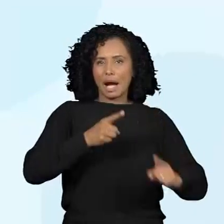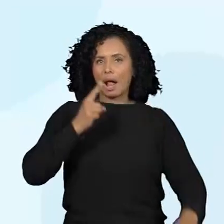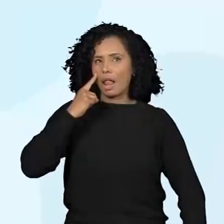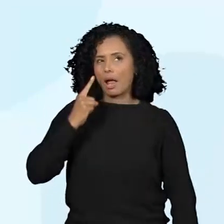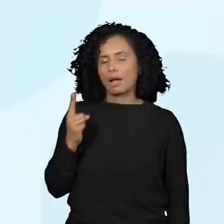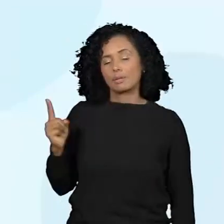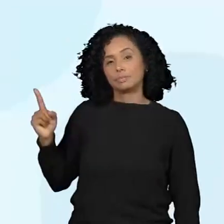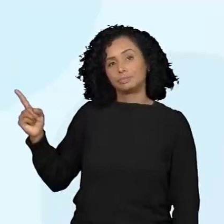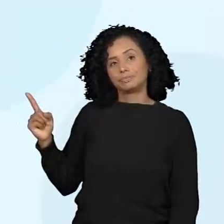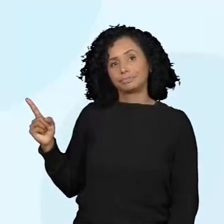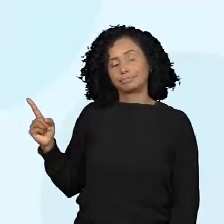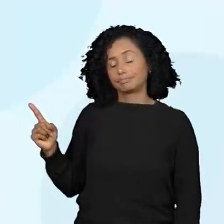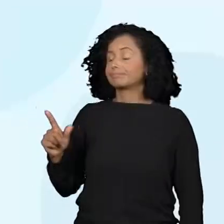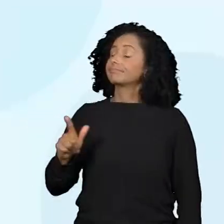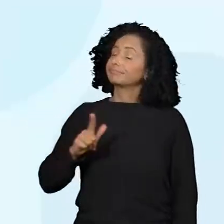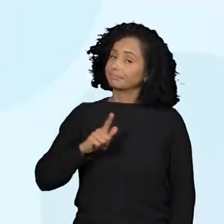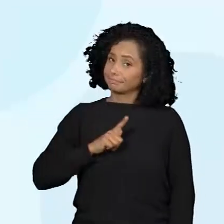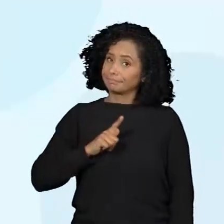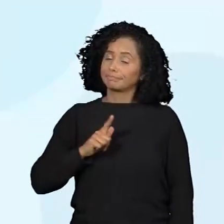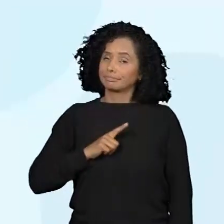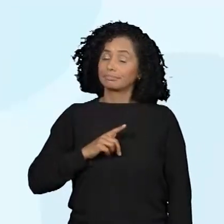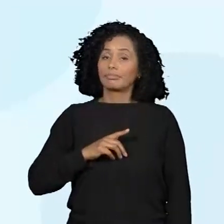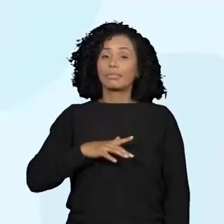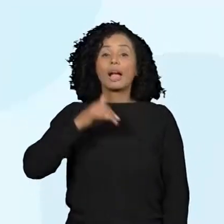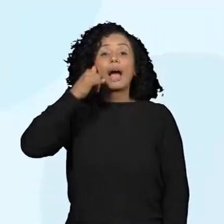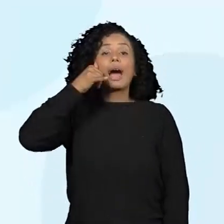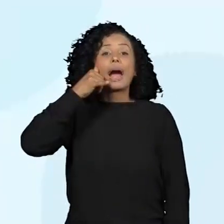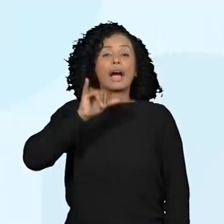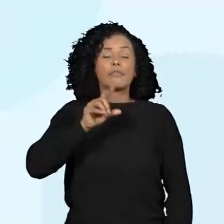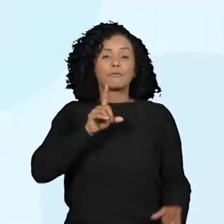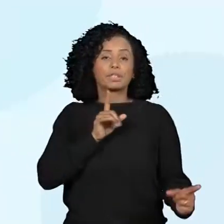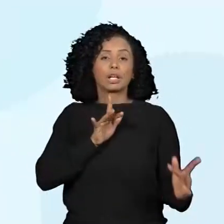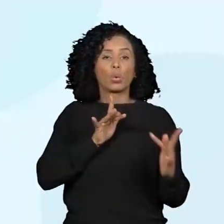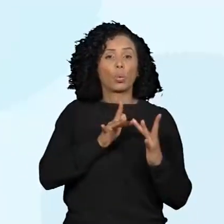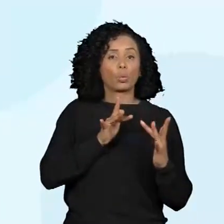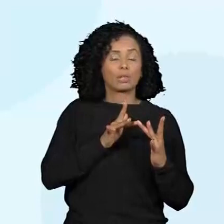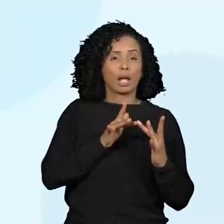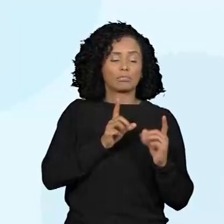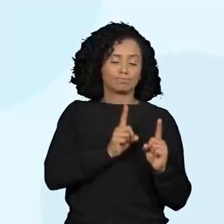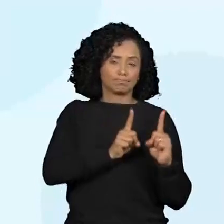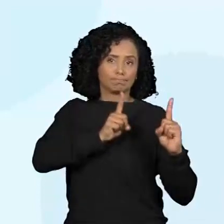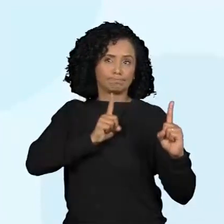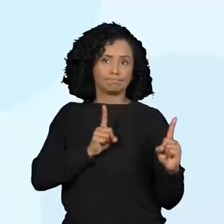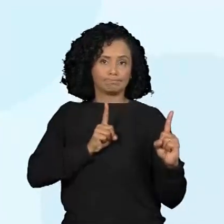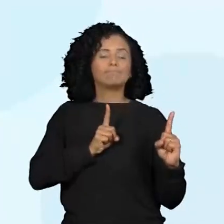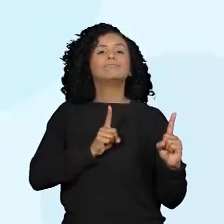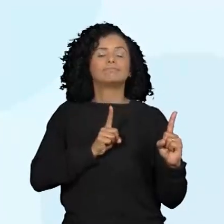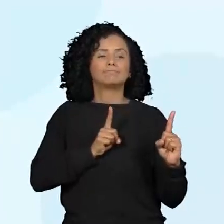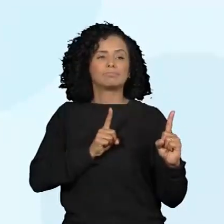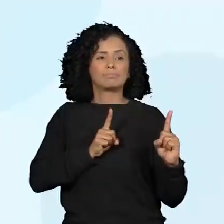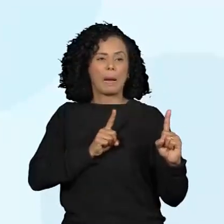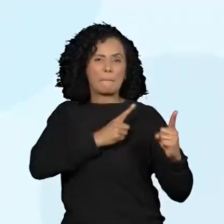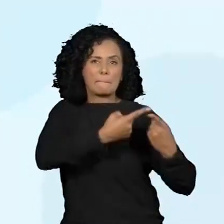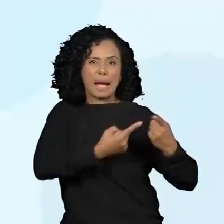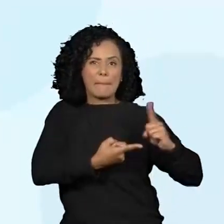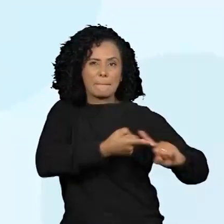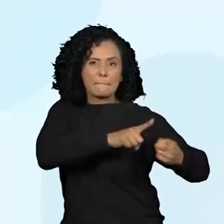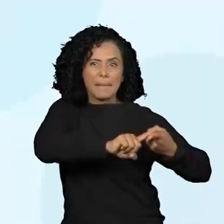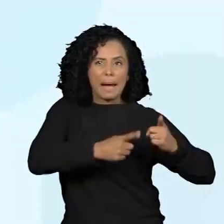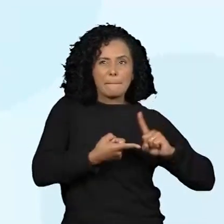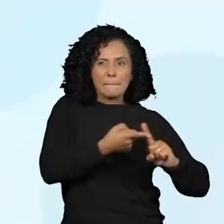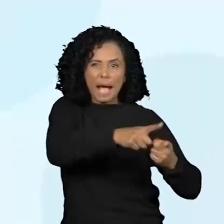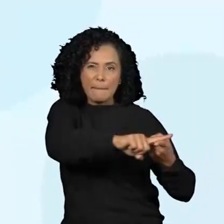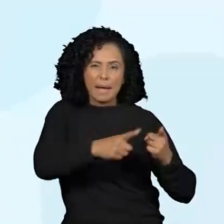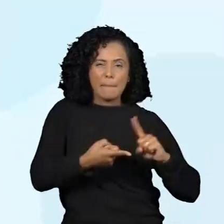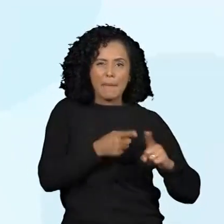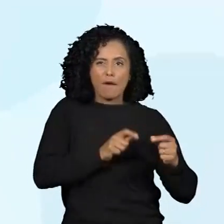elas têm implementos, mantendo uma distância ali entre os participantes. E um exemplo,